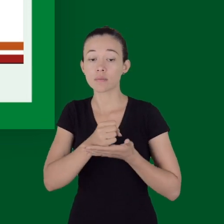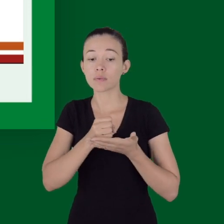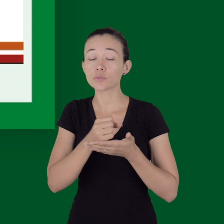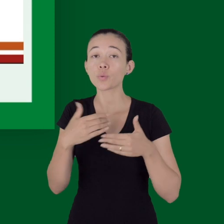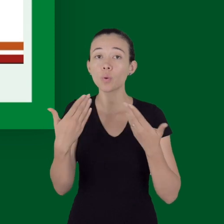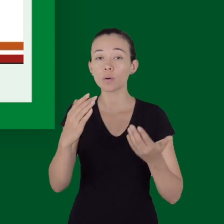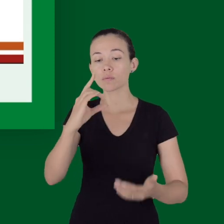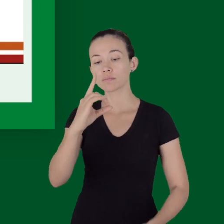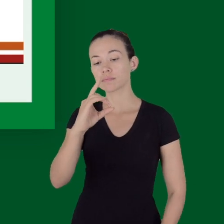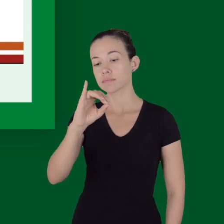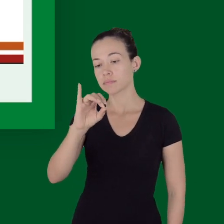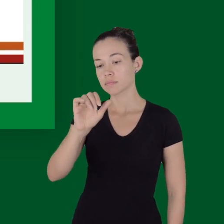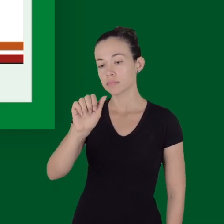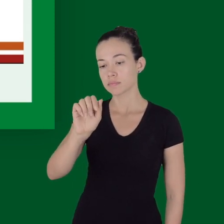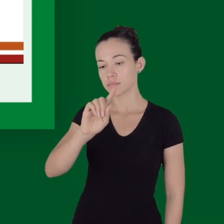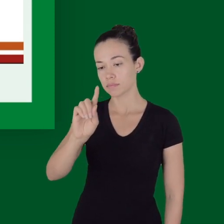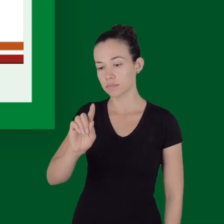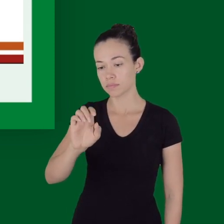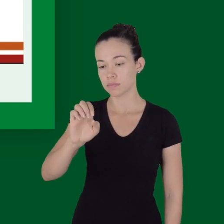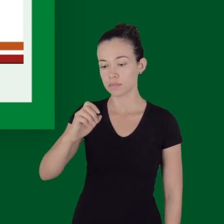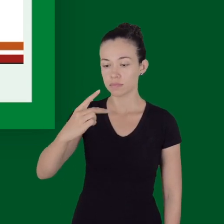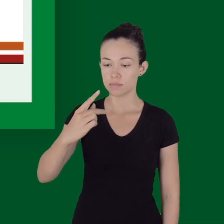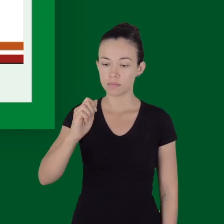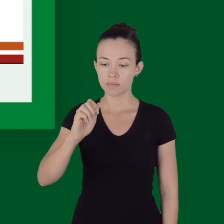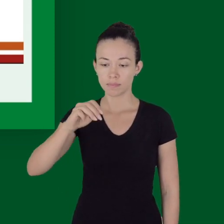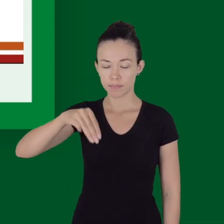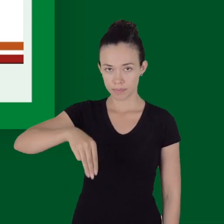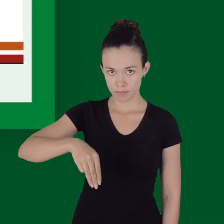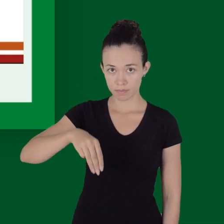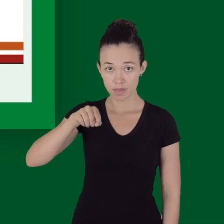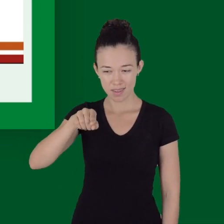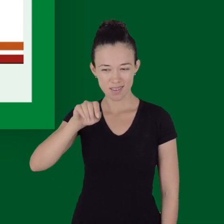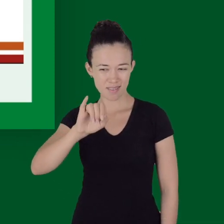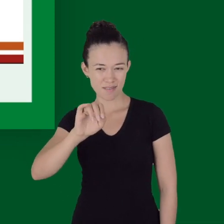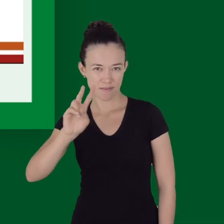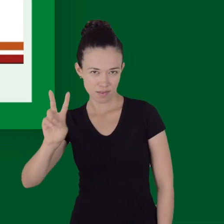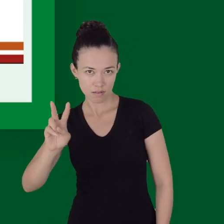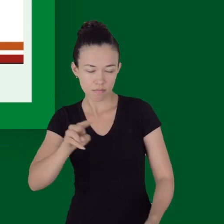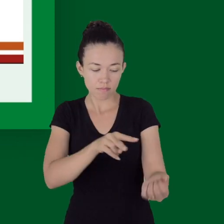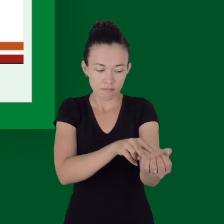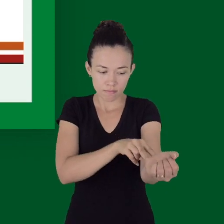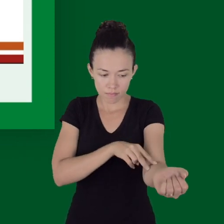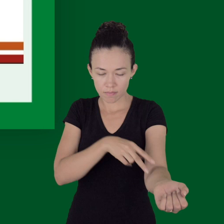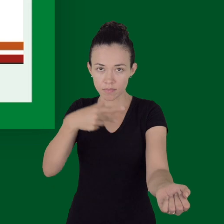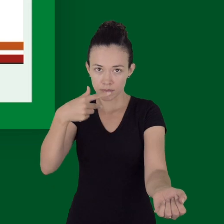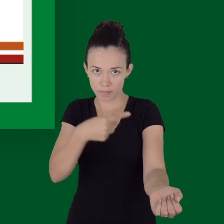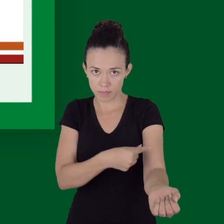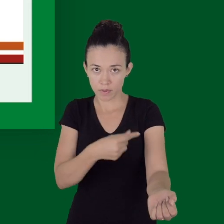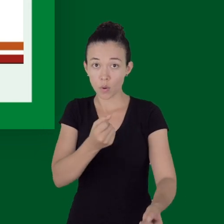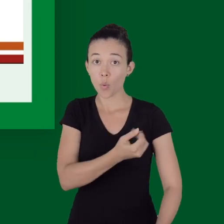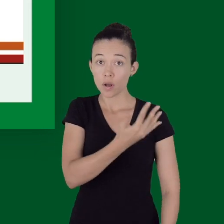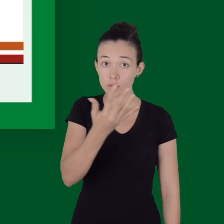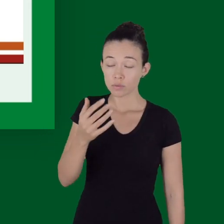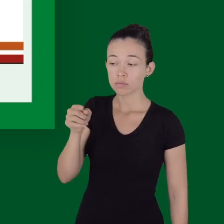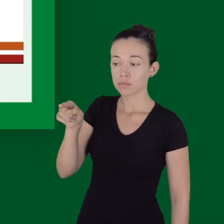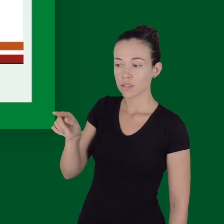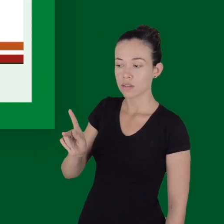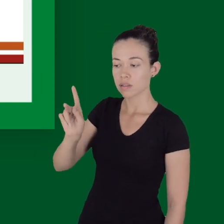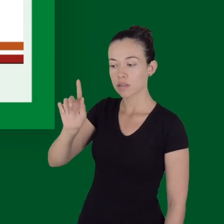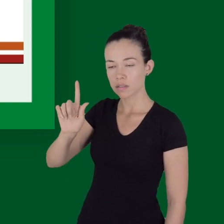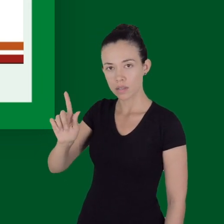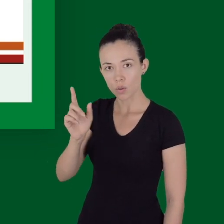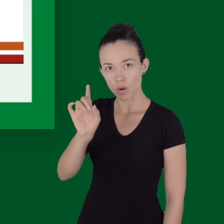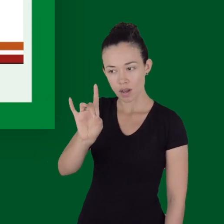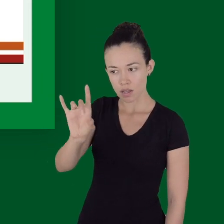Diazepam, lembrando que a via de administração dele é intravenosa, né? A dose 0,2 a 0,5 miligramas